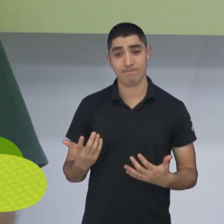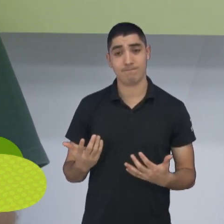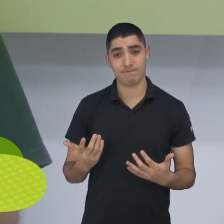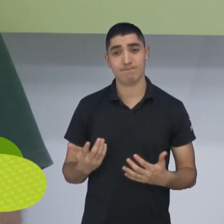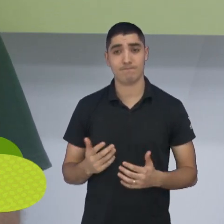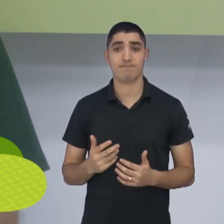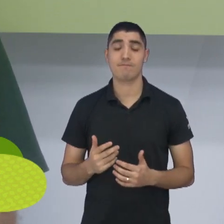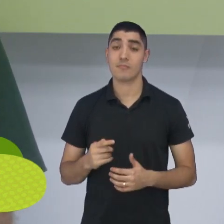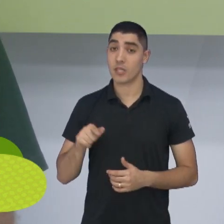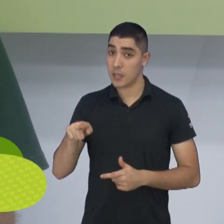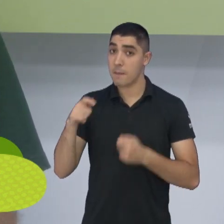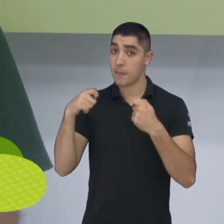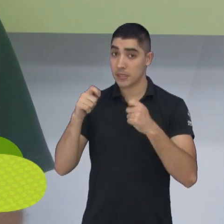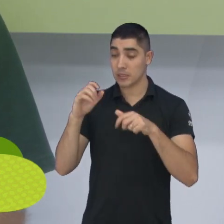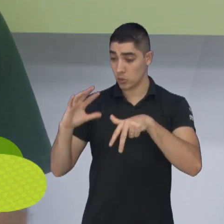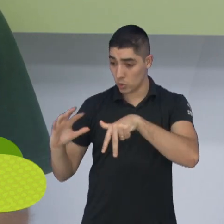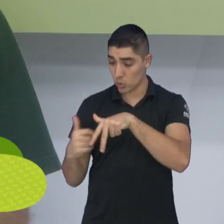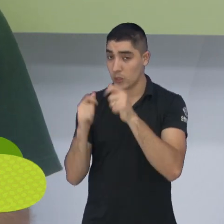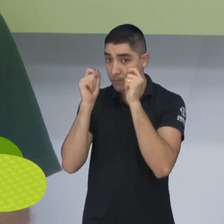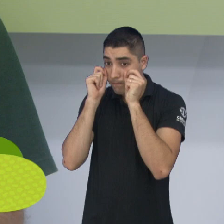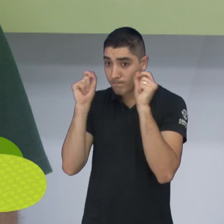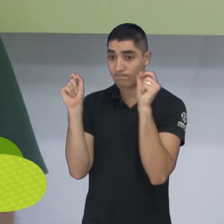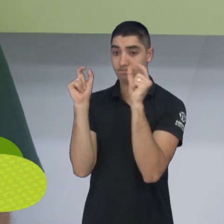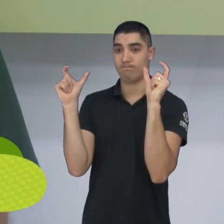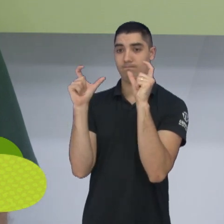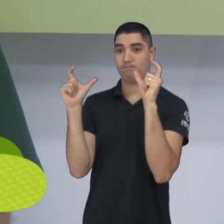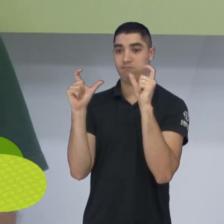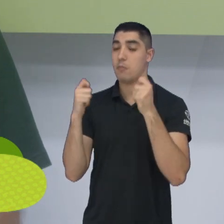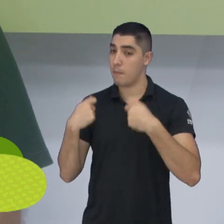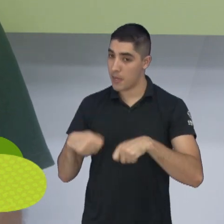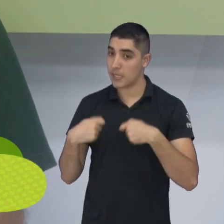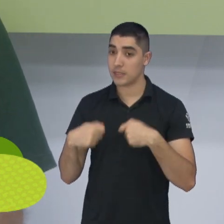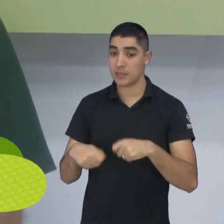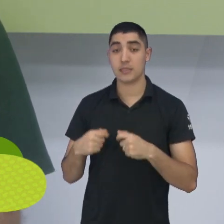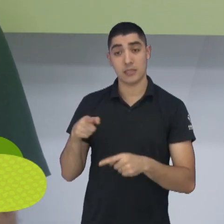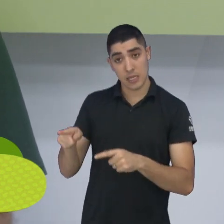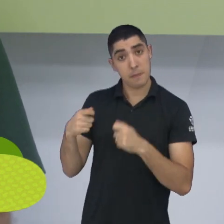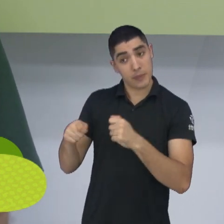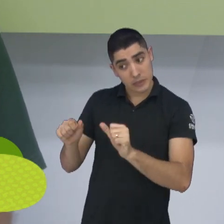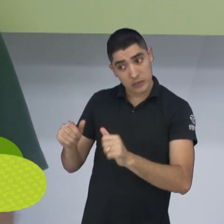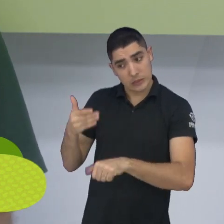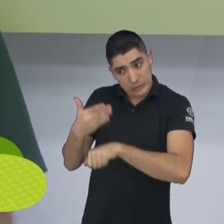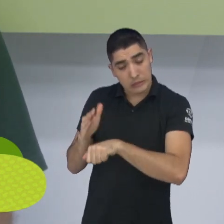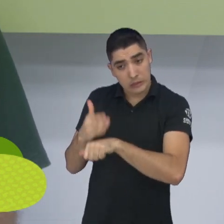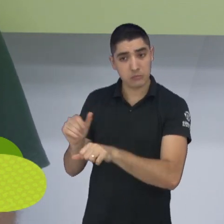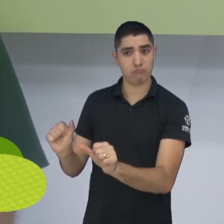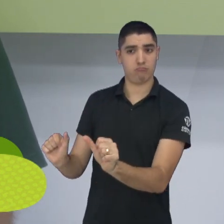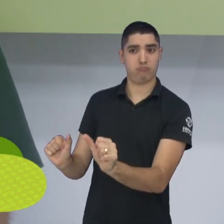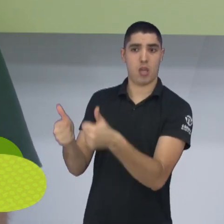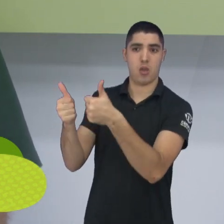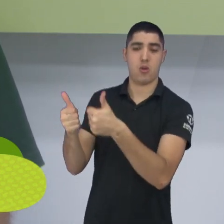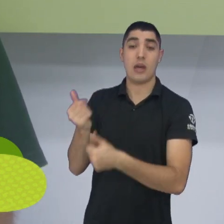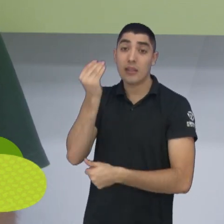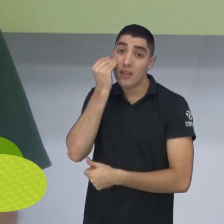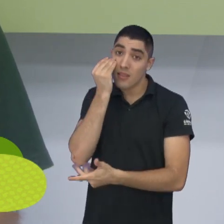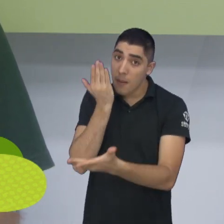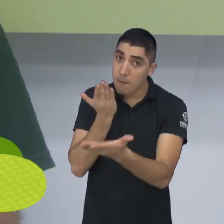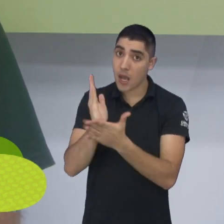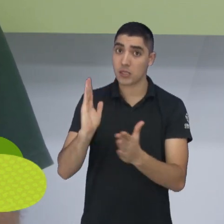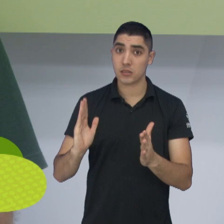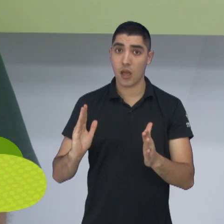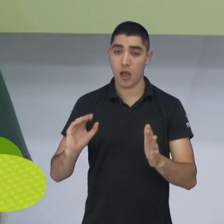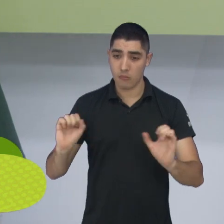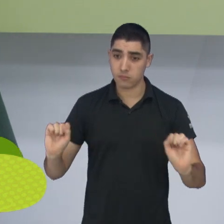é um sinal de alerta aí que já dá para ligar para o Joseense, porque o time vai ter que melhorar muito se quiser alguma coisa nesse